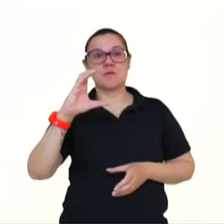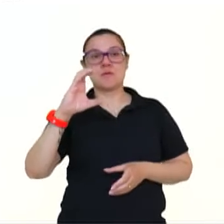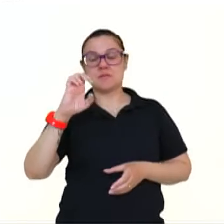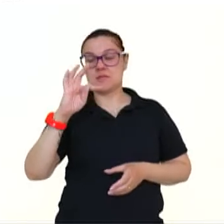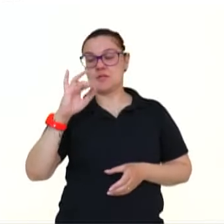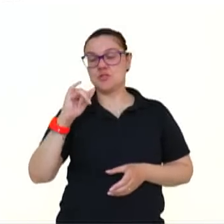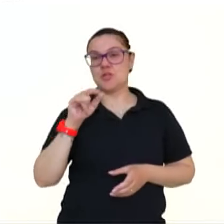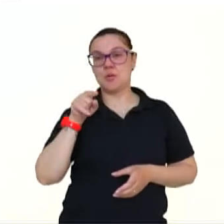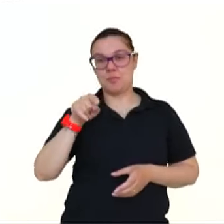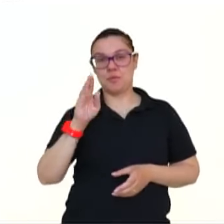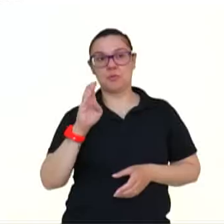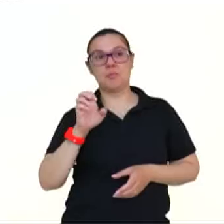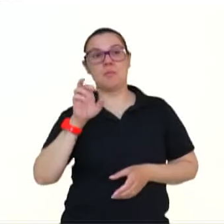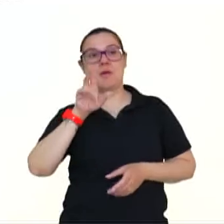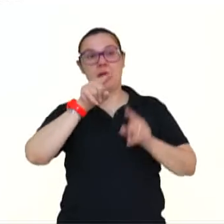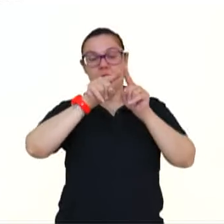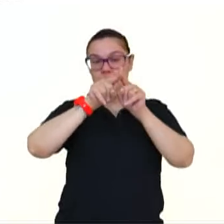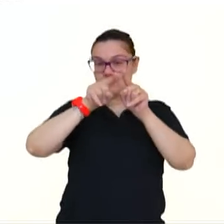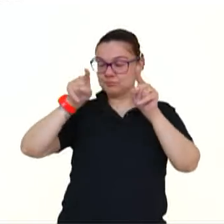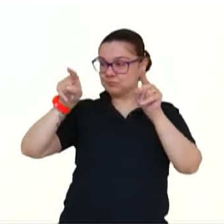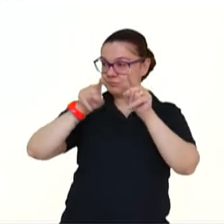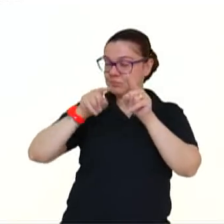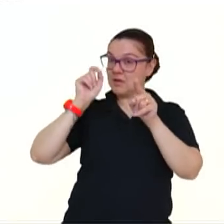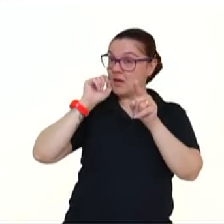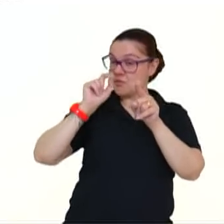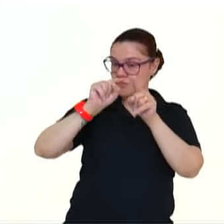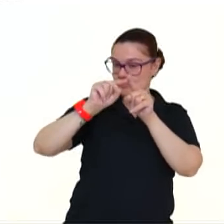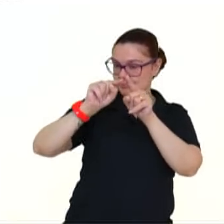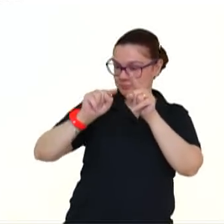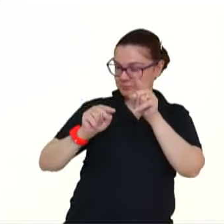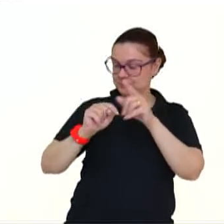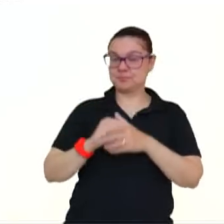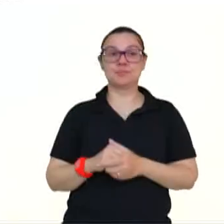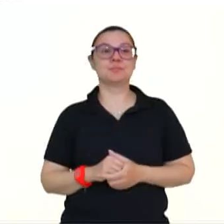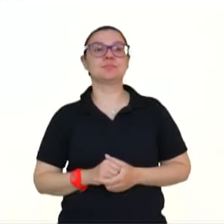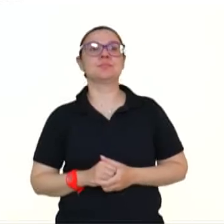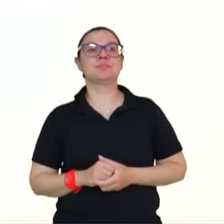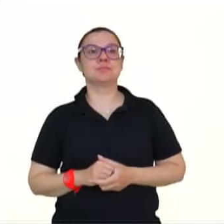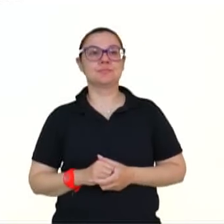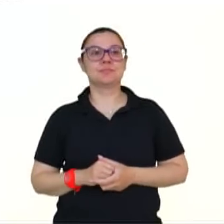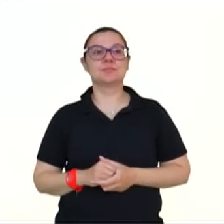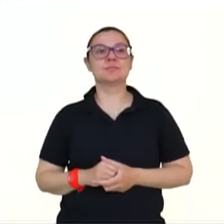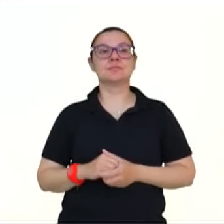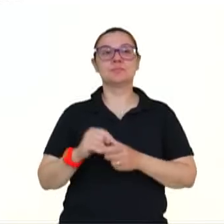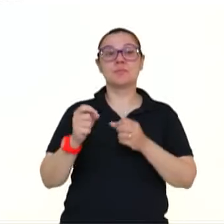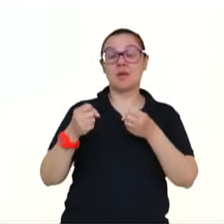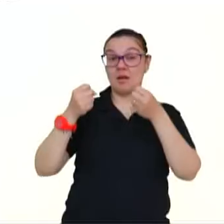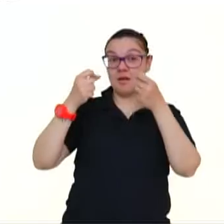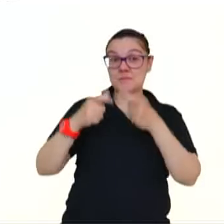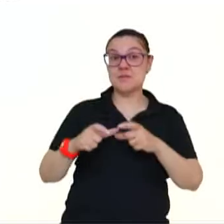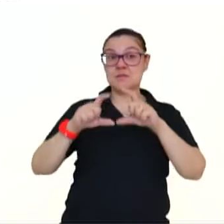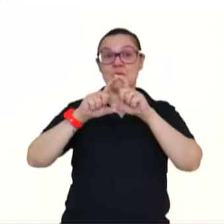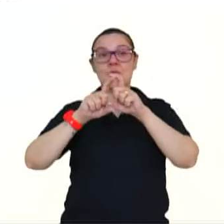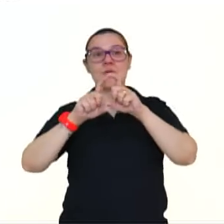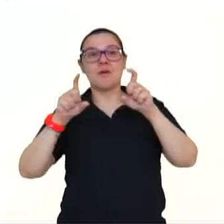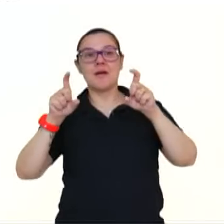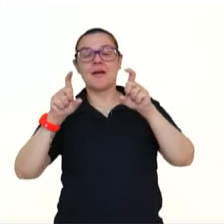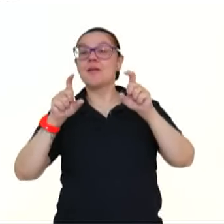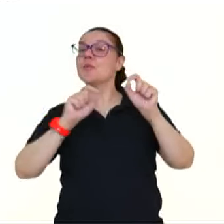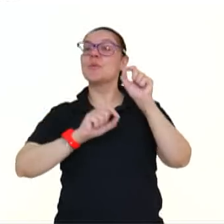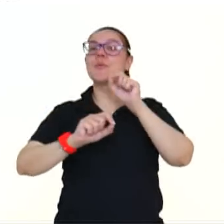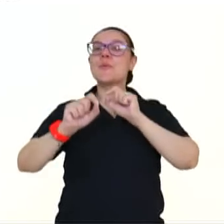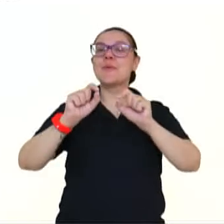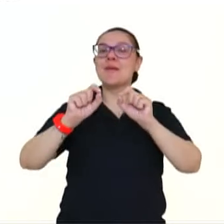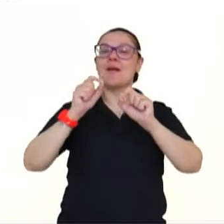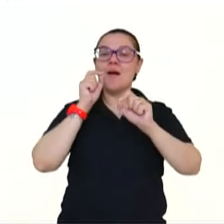CETIC.br, Centro Regional para o Desenvolvimento da Sociedade da Informação. Continua o texto. A expressão em